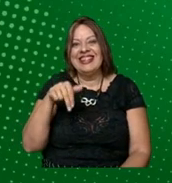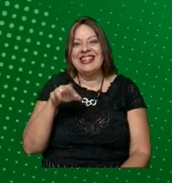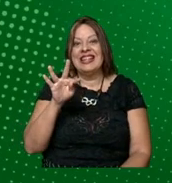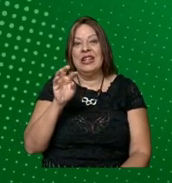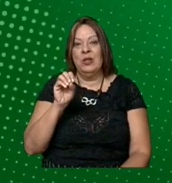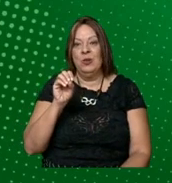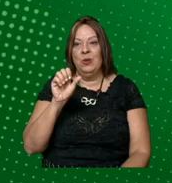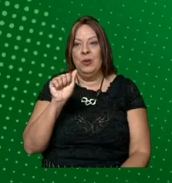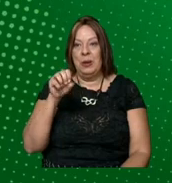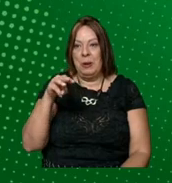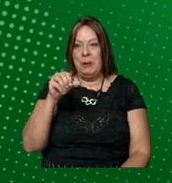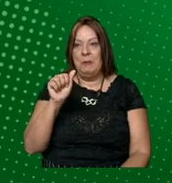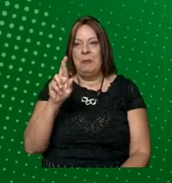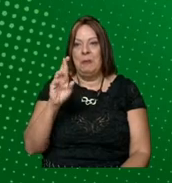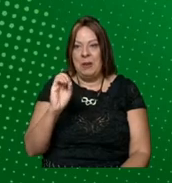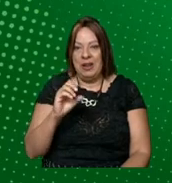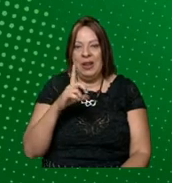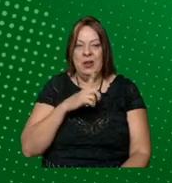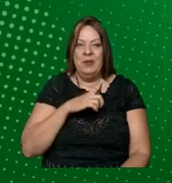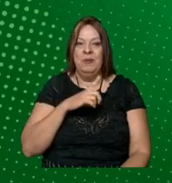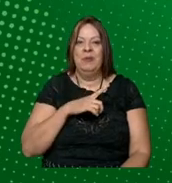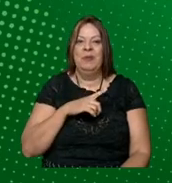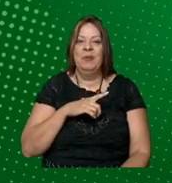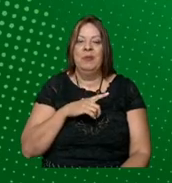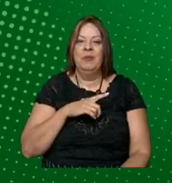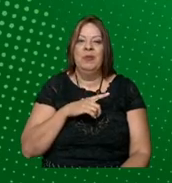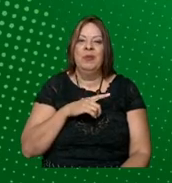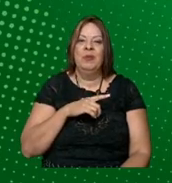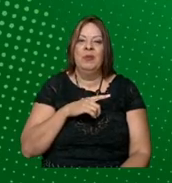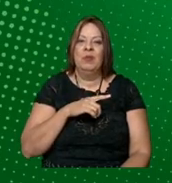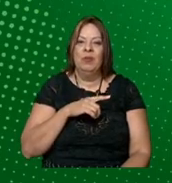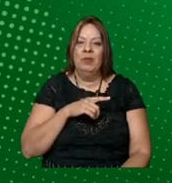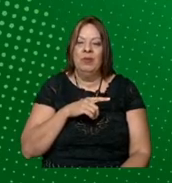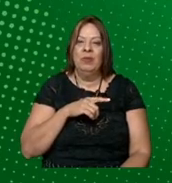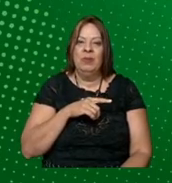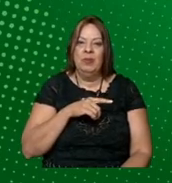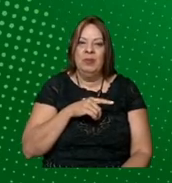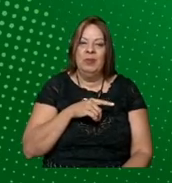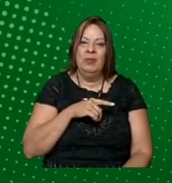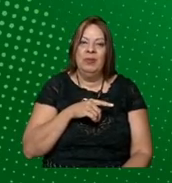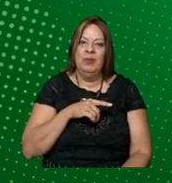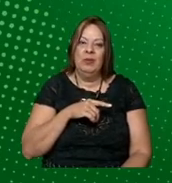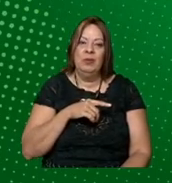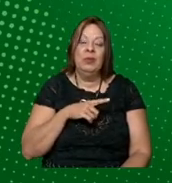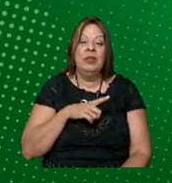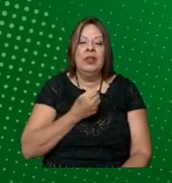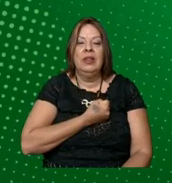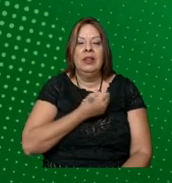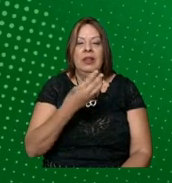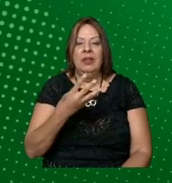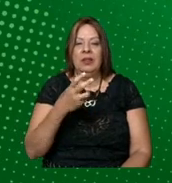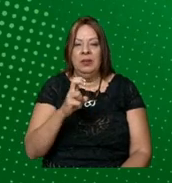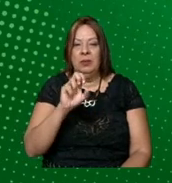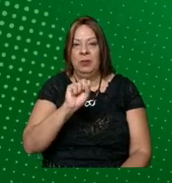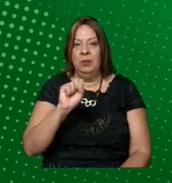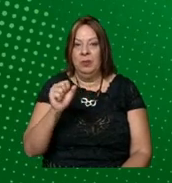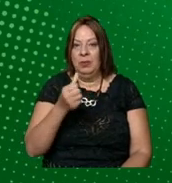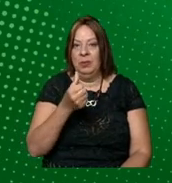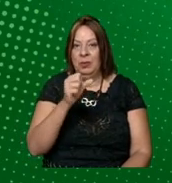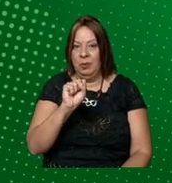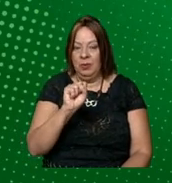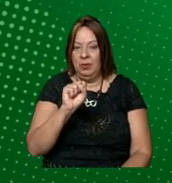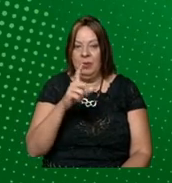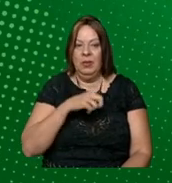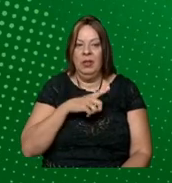vez com o promotor pé quente Juninho Lima, que faz parte da Regional Laranjeiras. Número é o 458868,